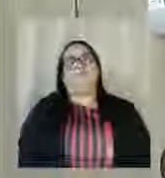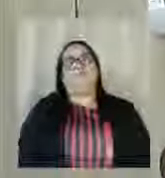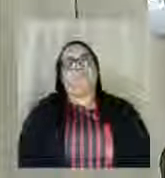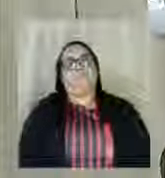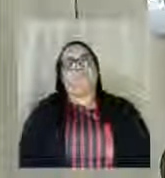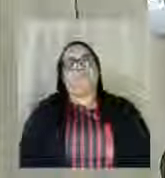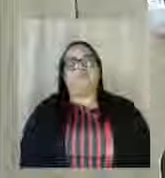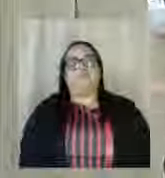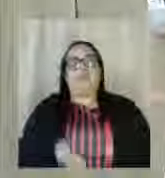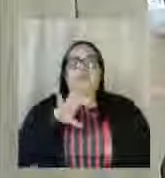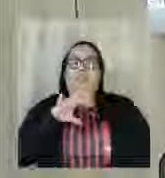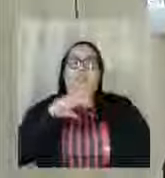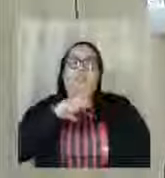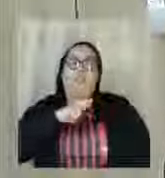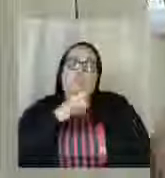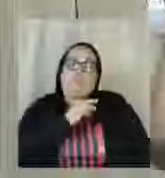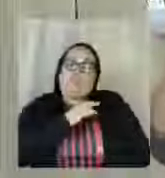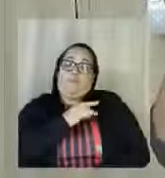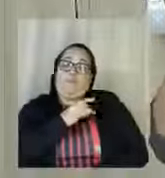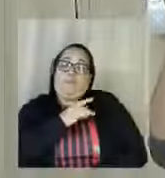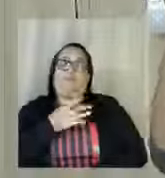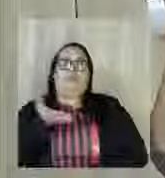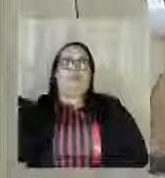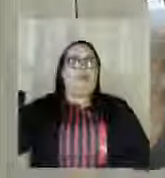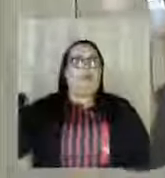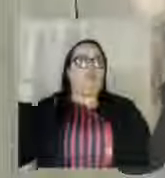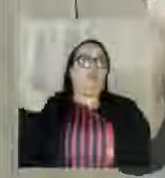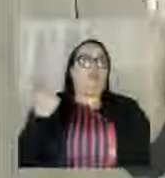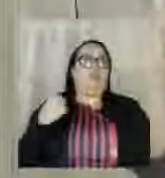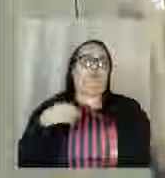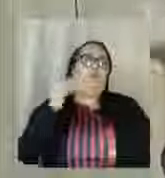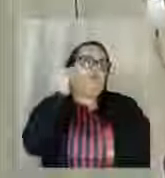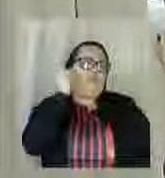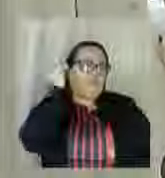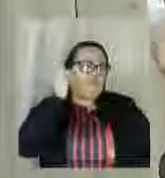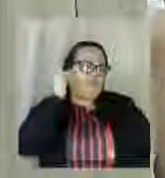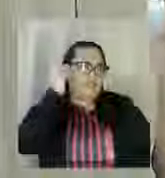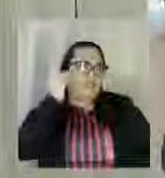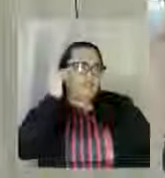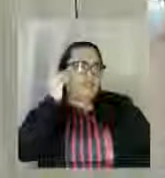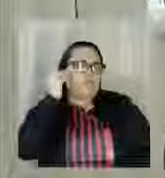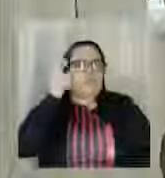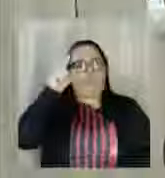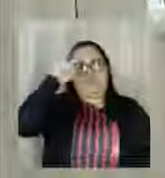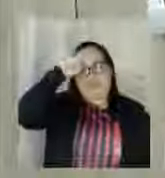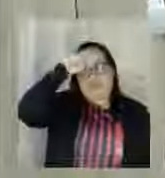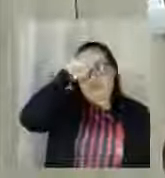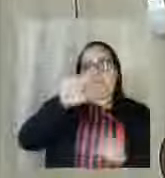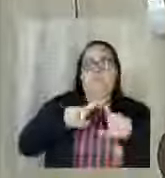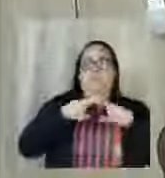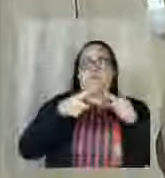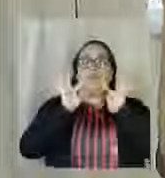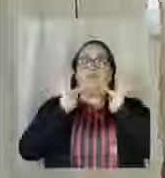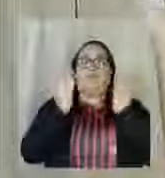Eu tive medo, muito medo. Foi uma experiência, mas a família...